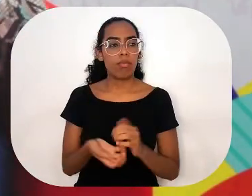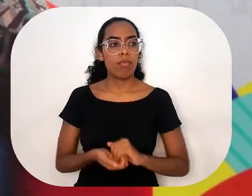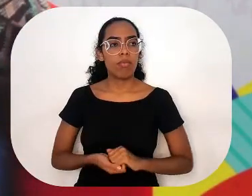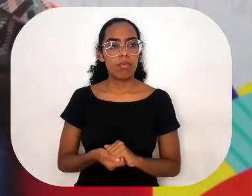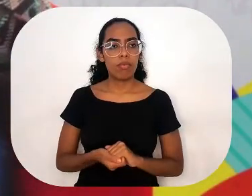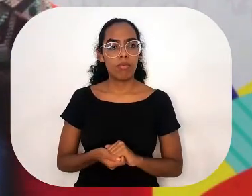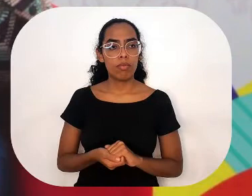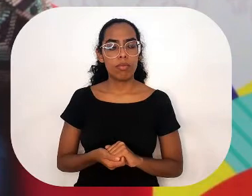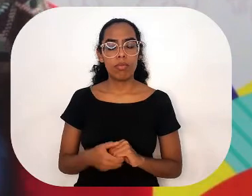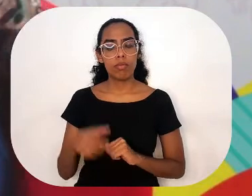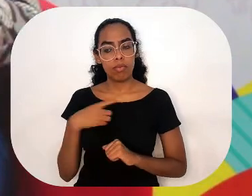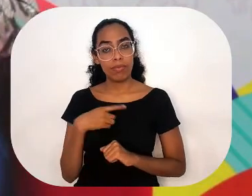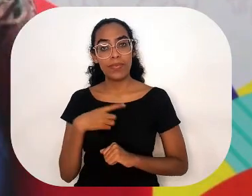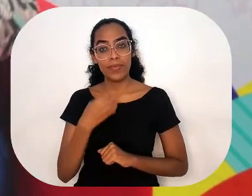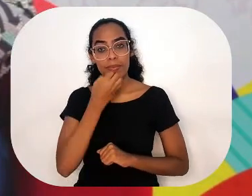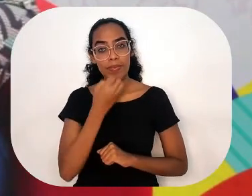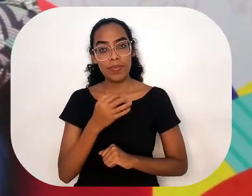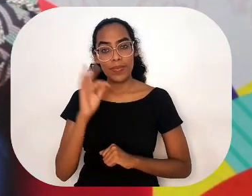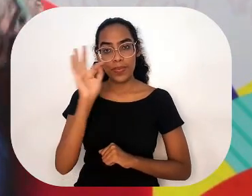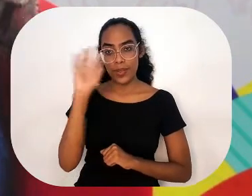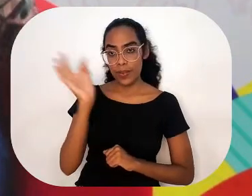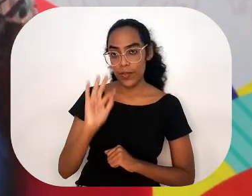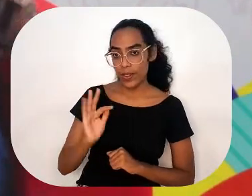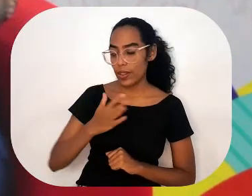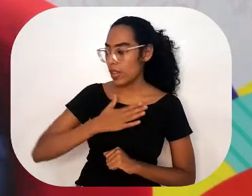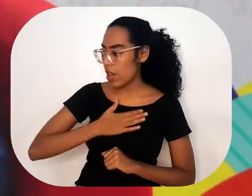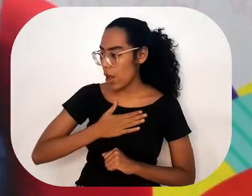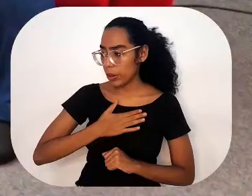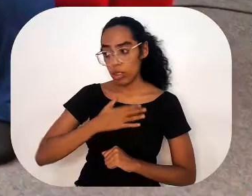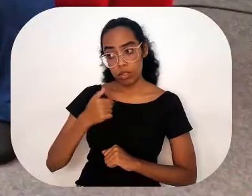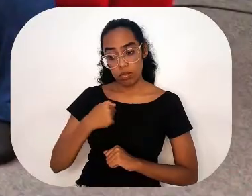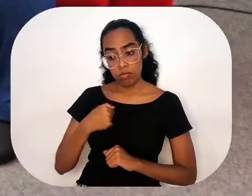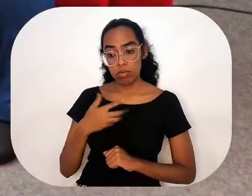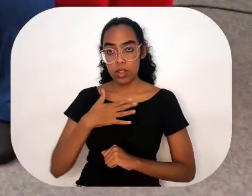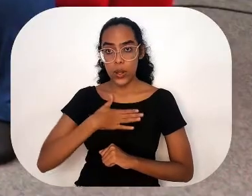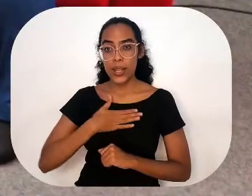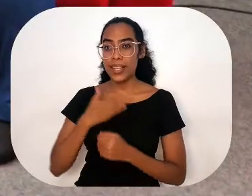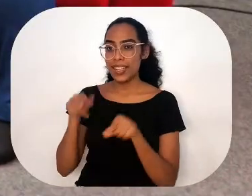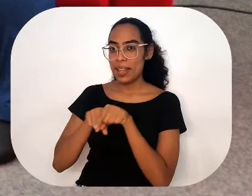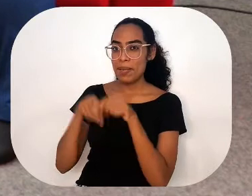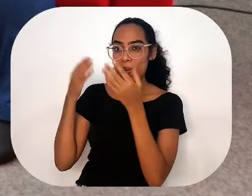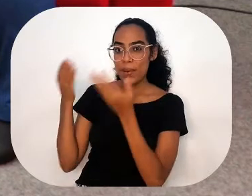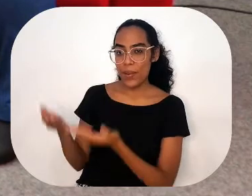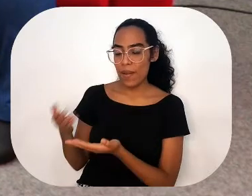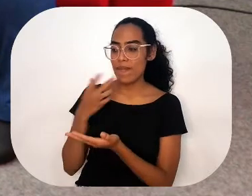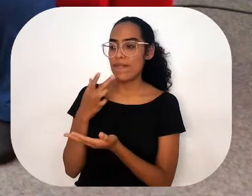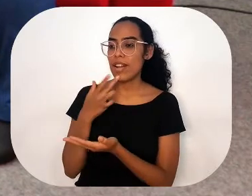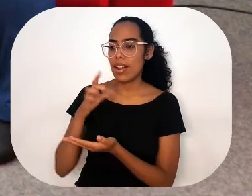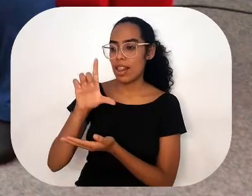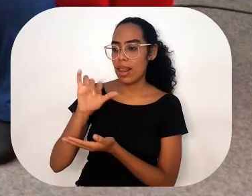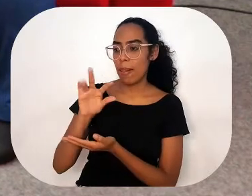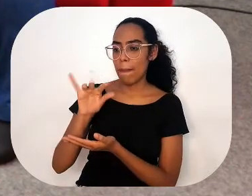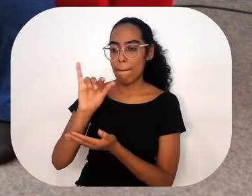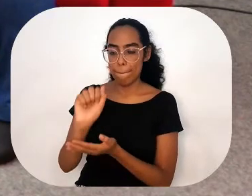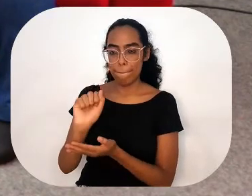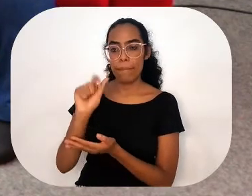E aí teve essa dimensão muito feliz a gente tá pelo menos eu sinto que foi isso eu sinto no Tiago quando ele fala da professora